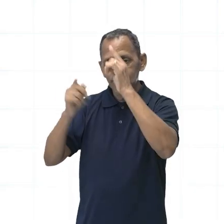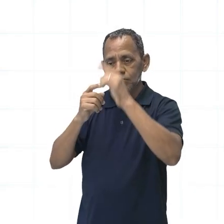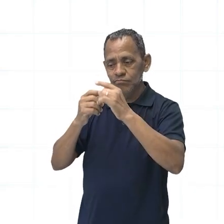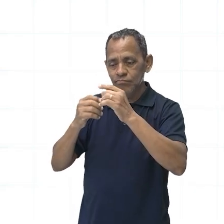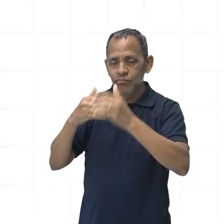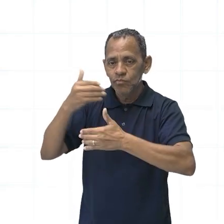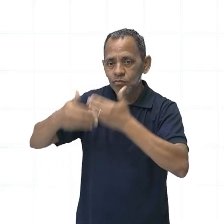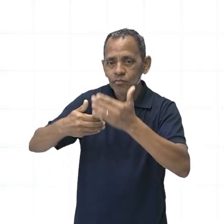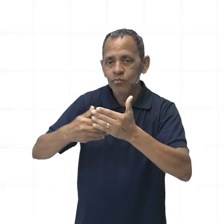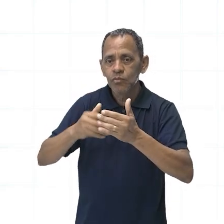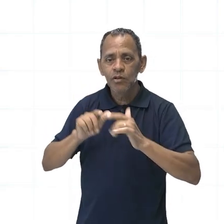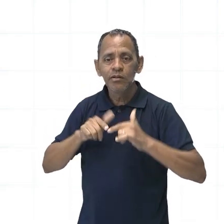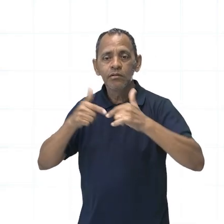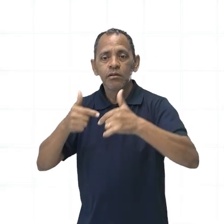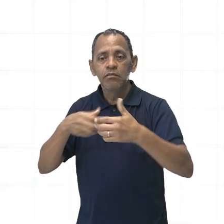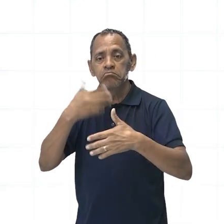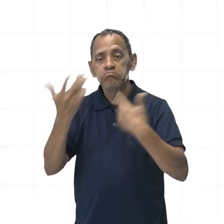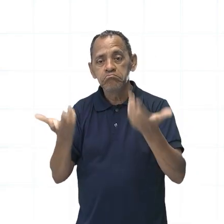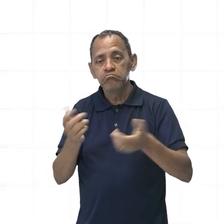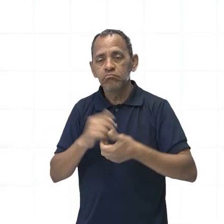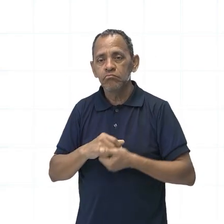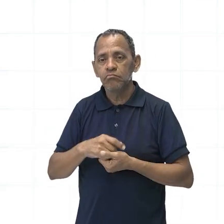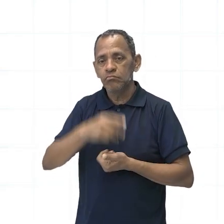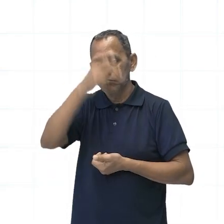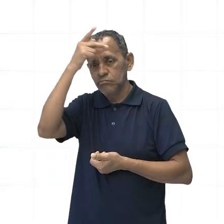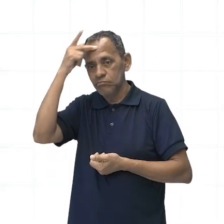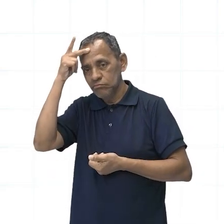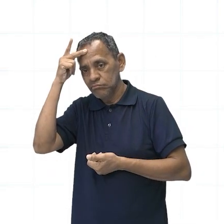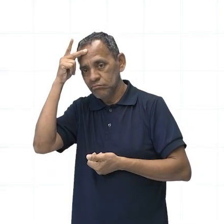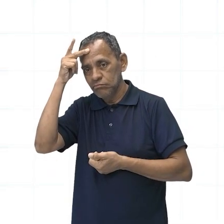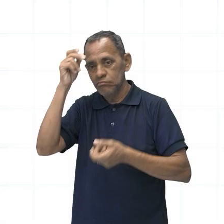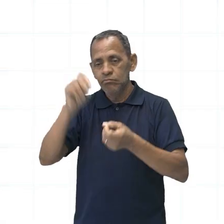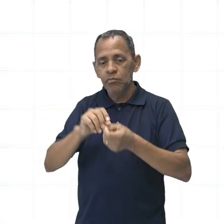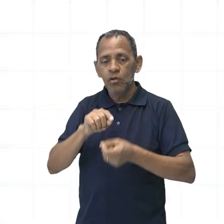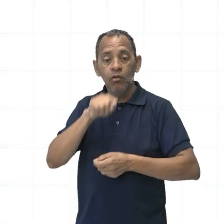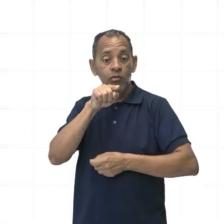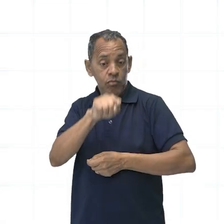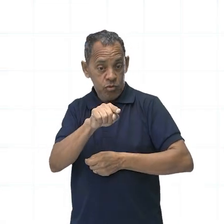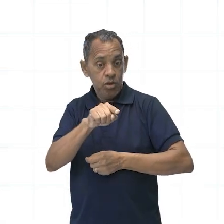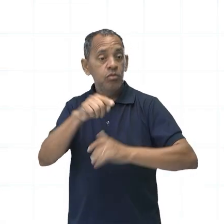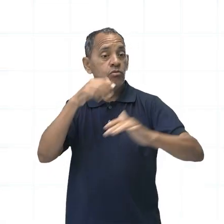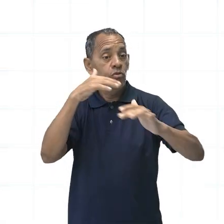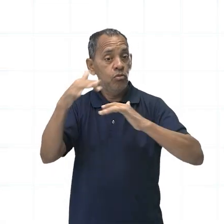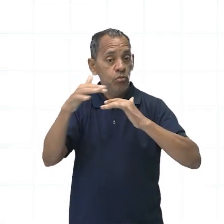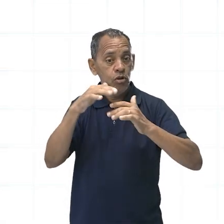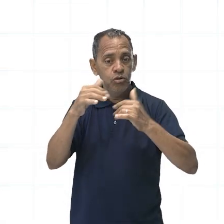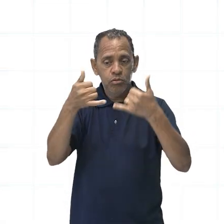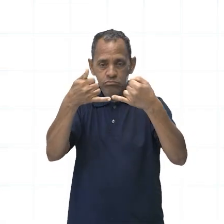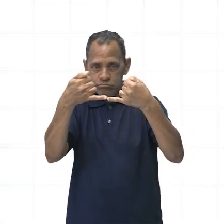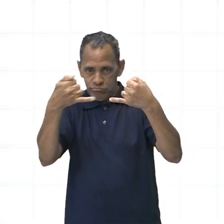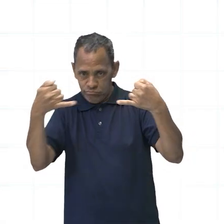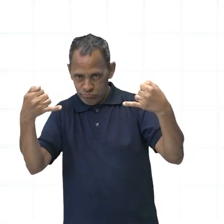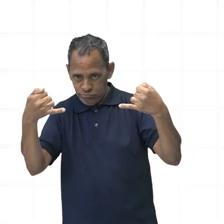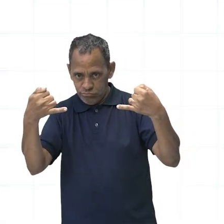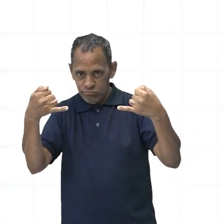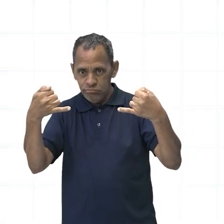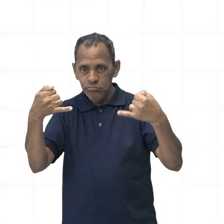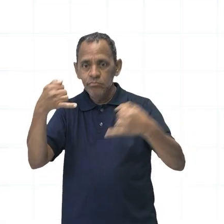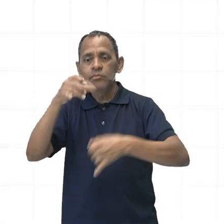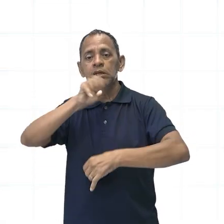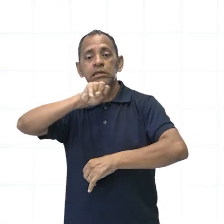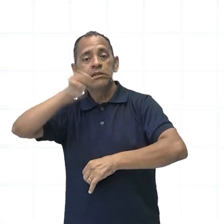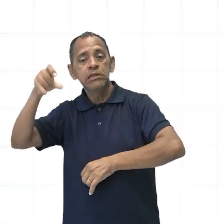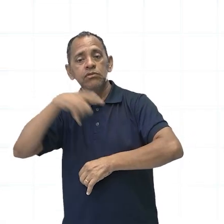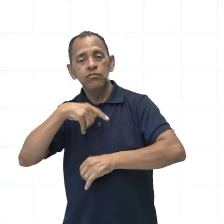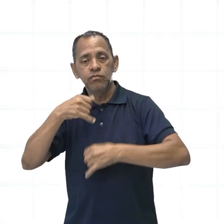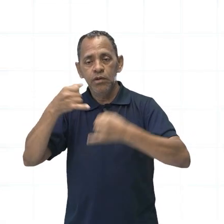desenvolvida. Por exemplo, alguém fala: você vai se movimentar num fio, certo? Como se estivesse num